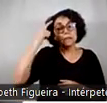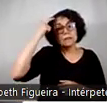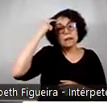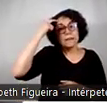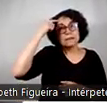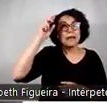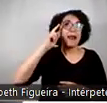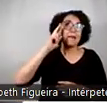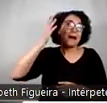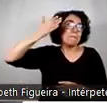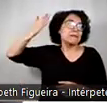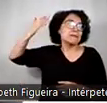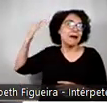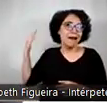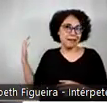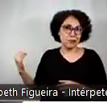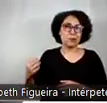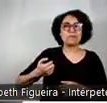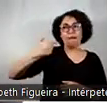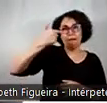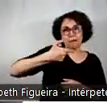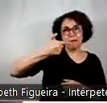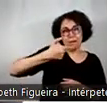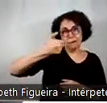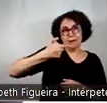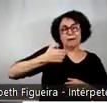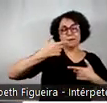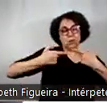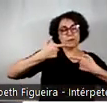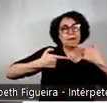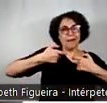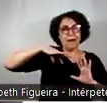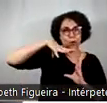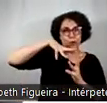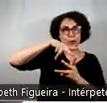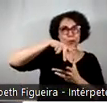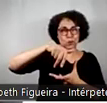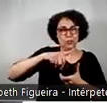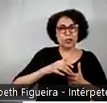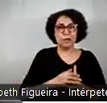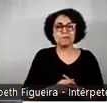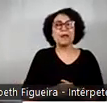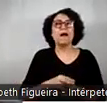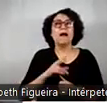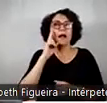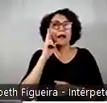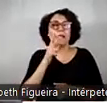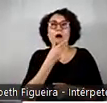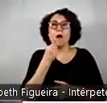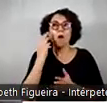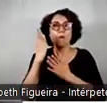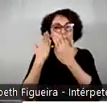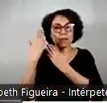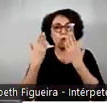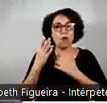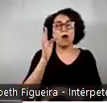Guerra Mundial. E uma das pessoas, e aí algumas referências, né, de pessoas refugiadas, né? O Freud, ele foi uma pessoa refugiada, né? Então